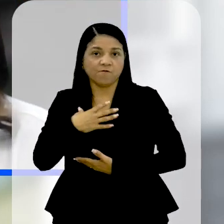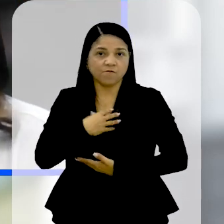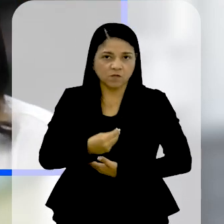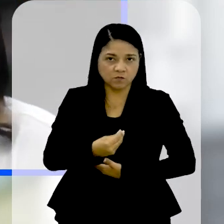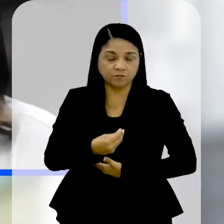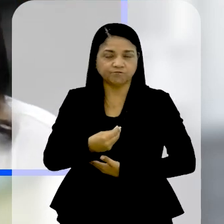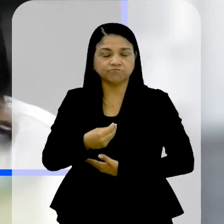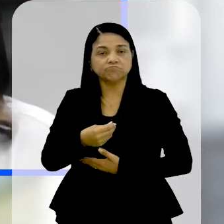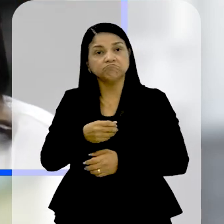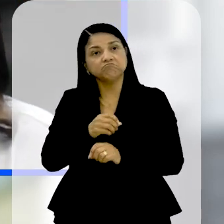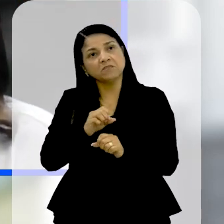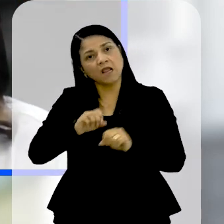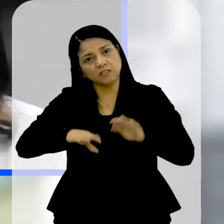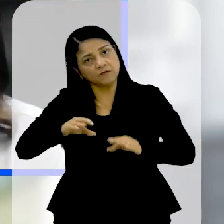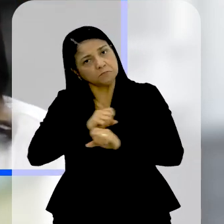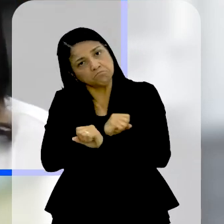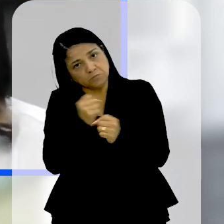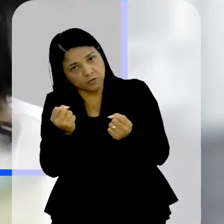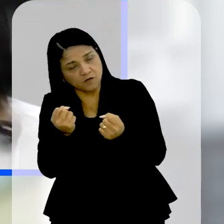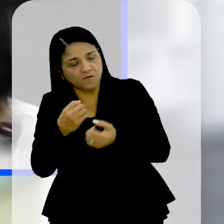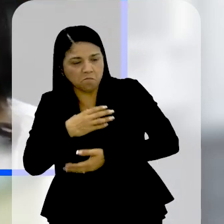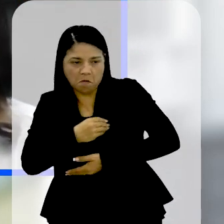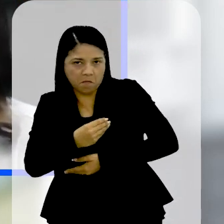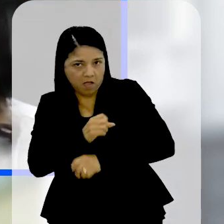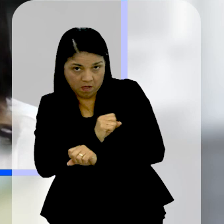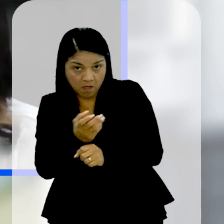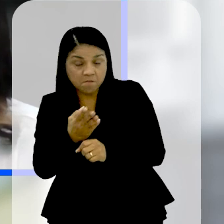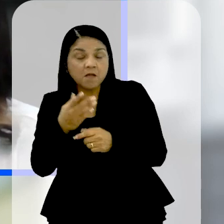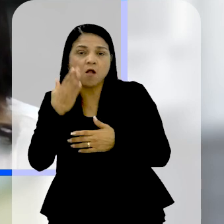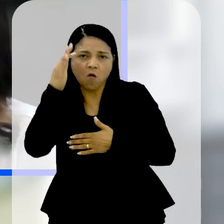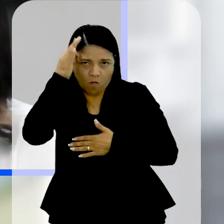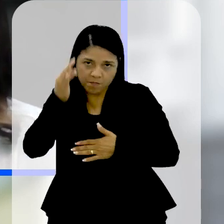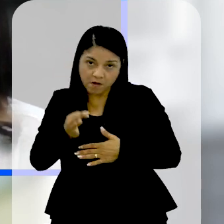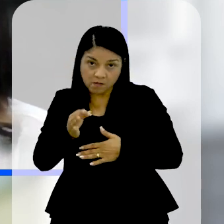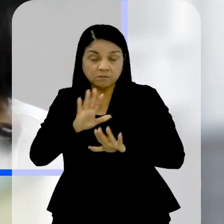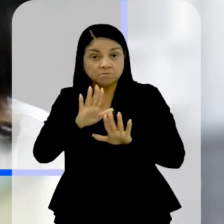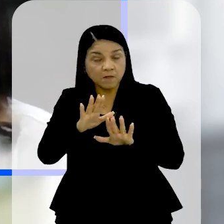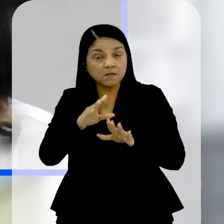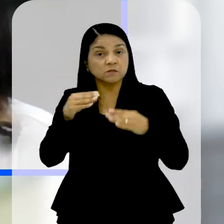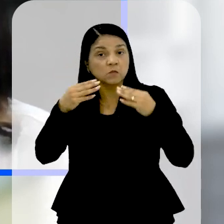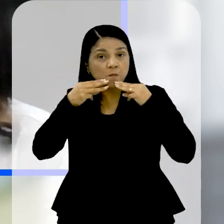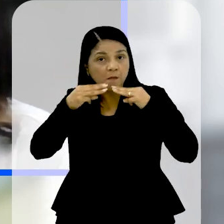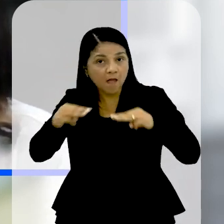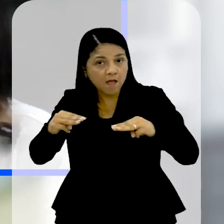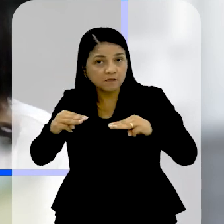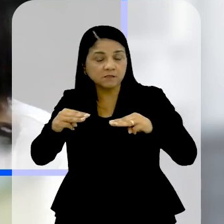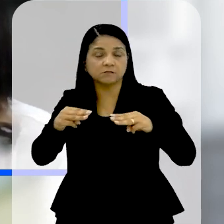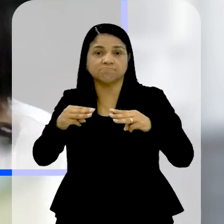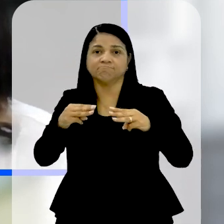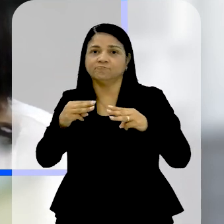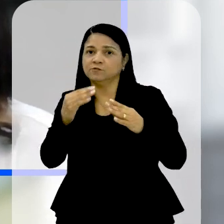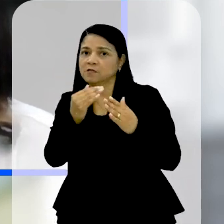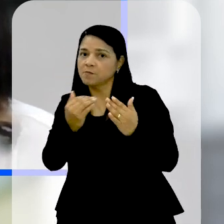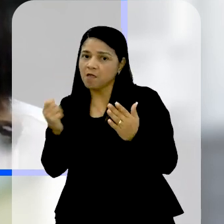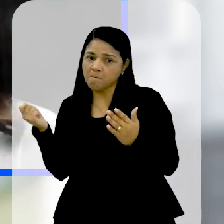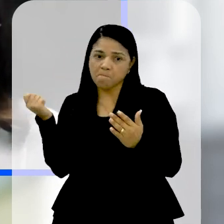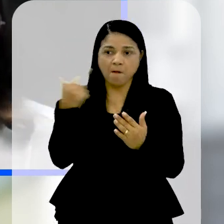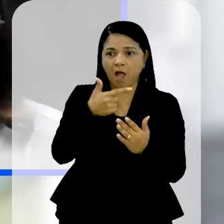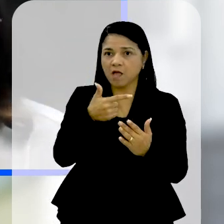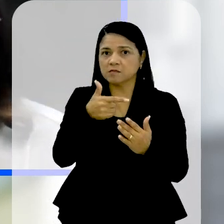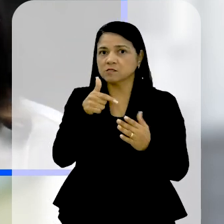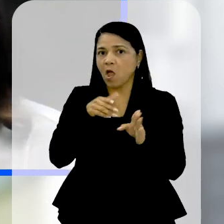mãe, quando é possível. Às vezes não é possível, a gente compreende, mas que esse marketing não sobreponha